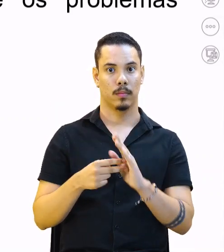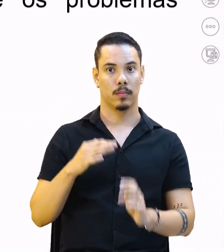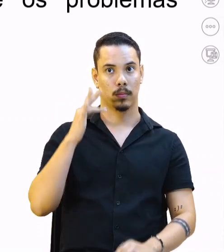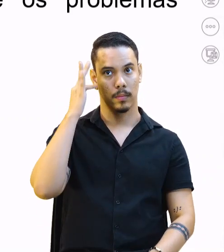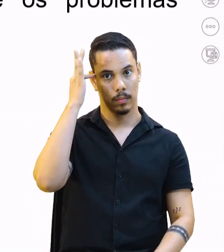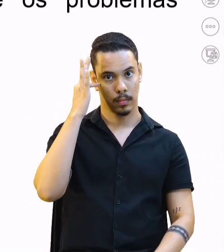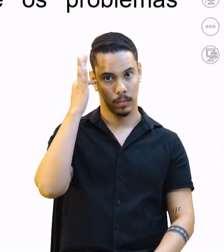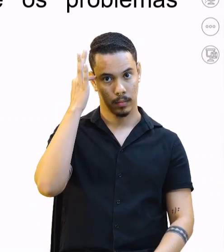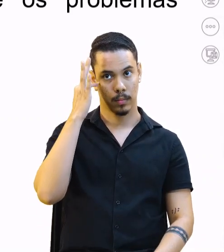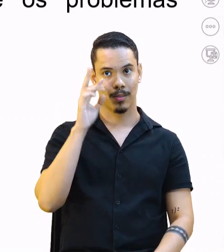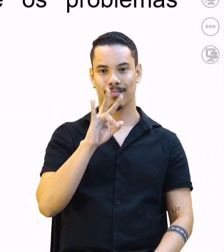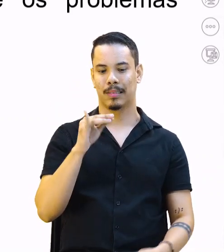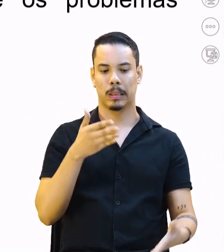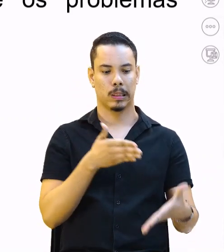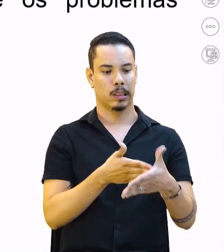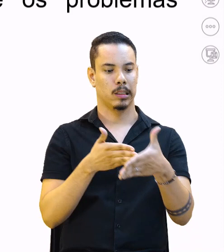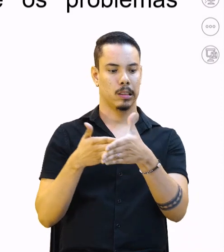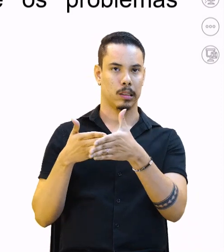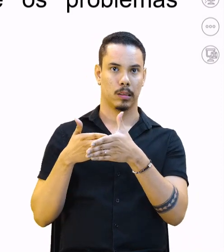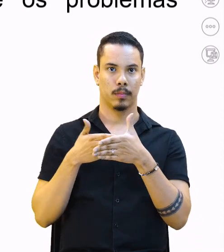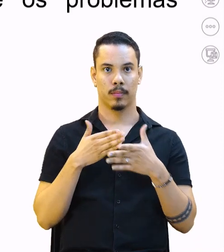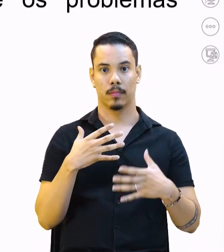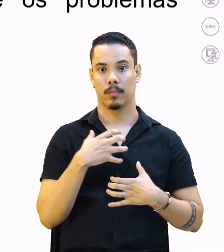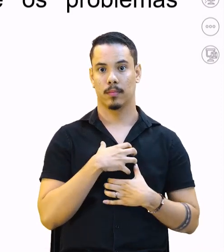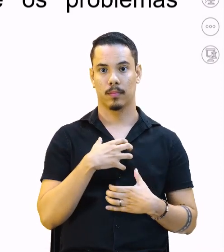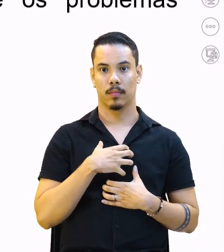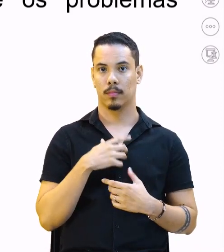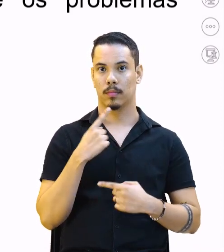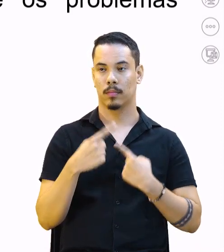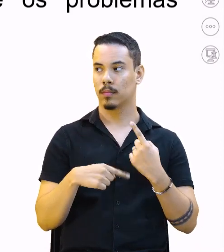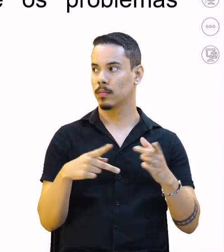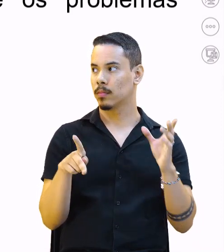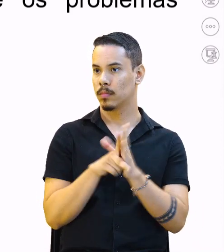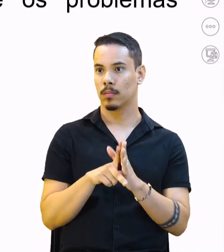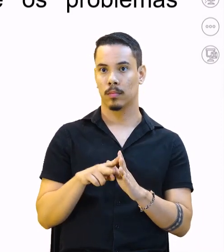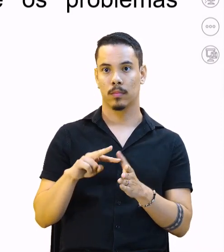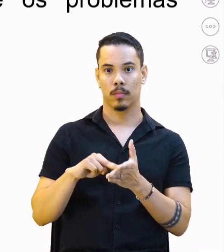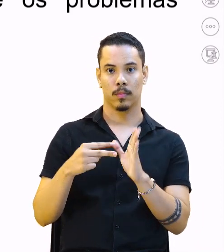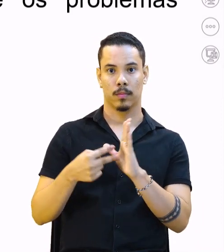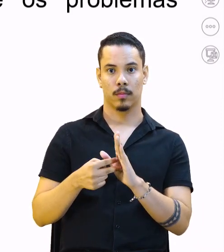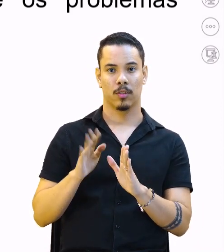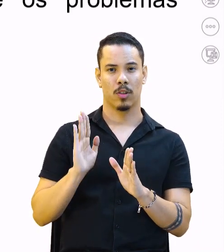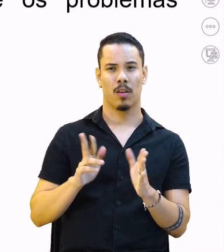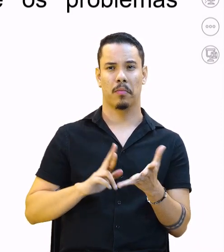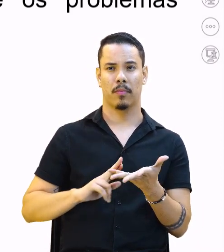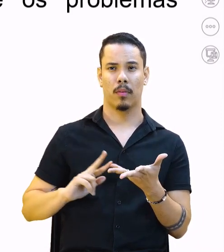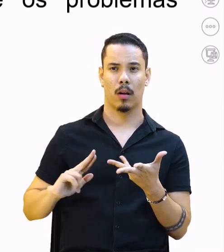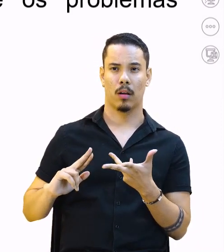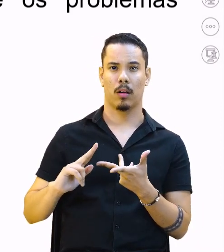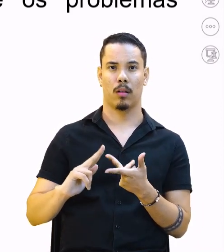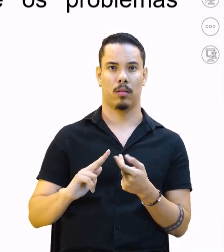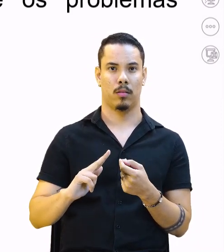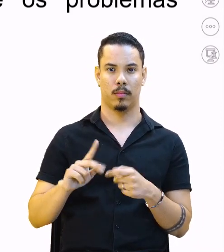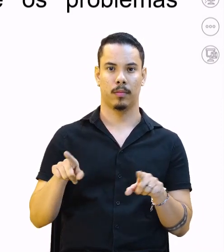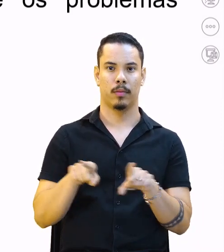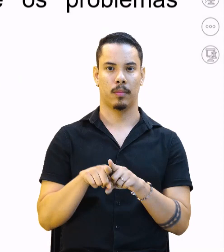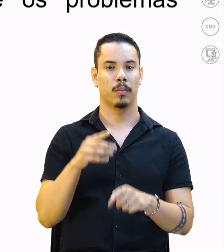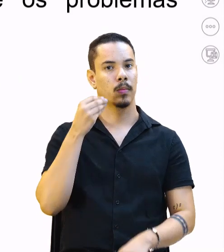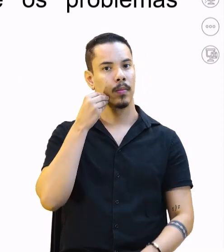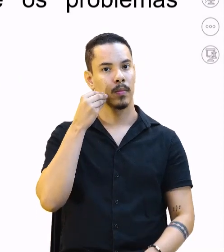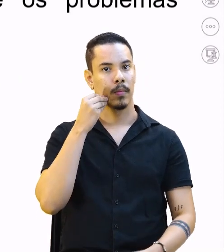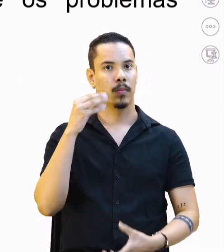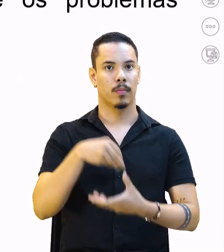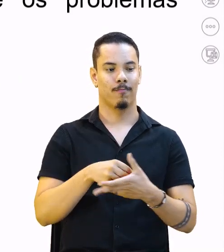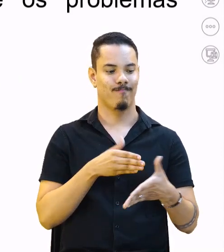forma, vai delimitar, no sentido de estreitar, um significado que é muito amplo. E na tentativa de